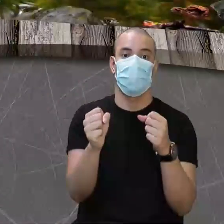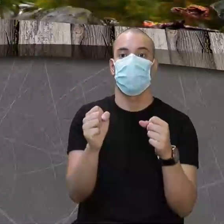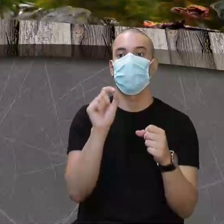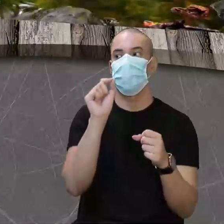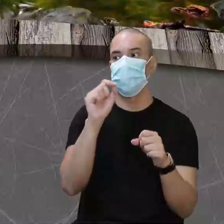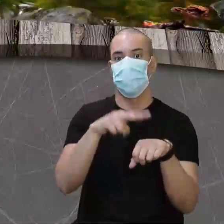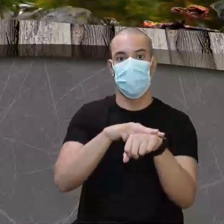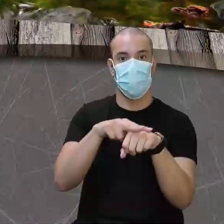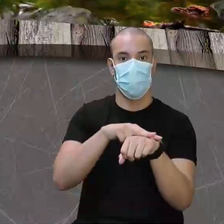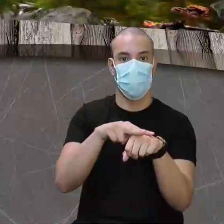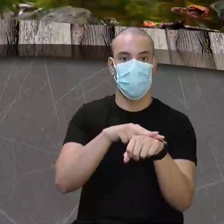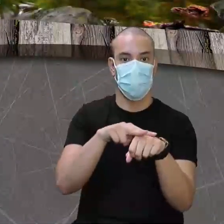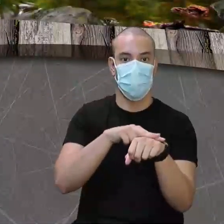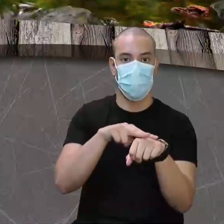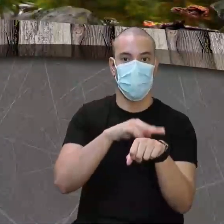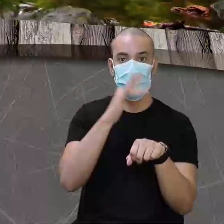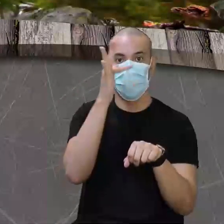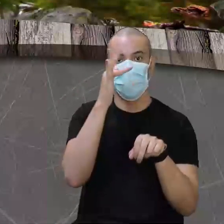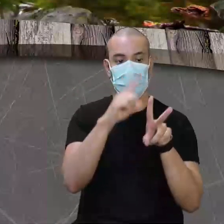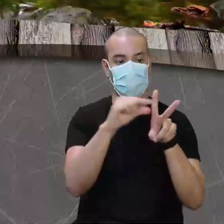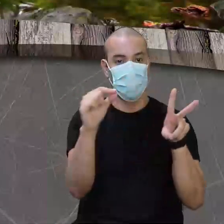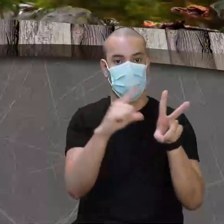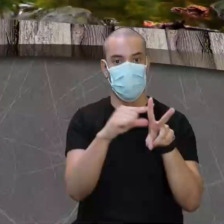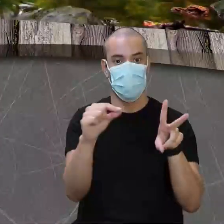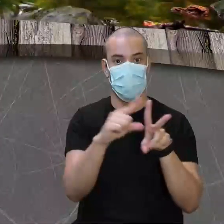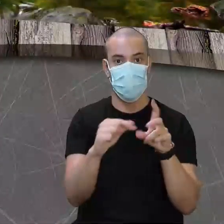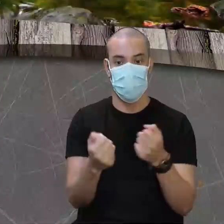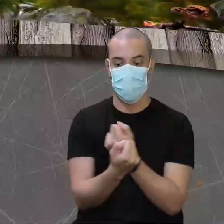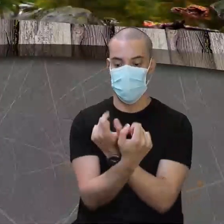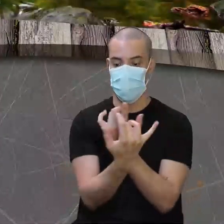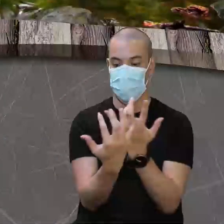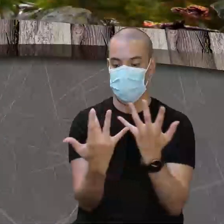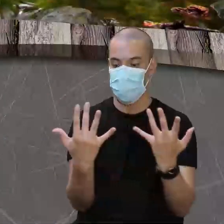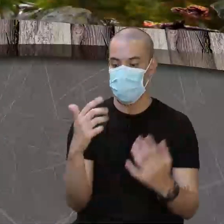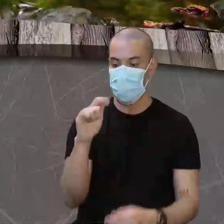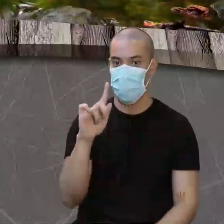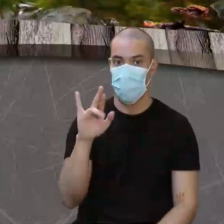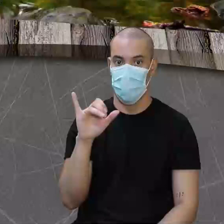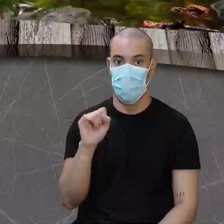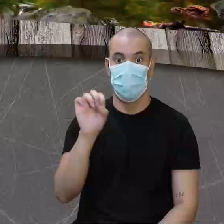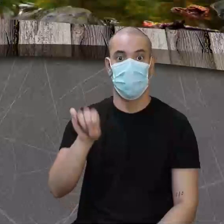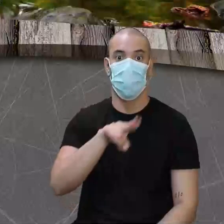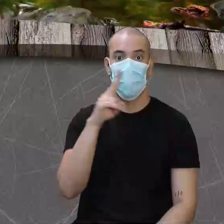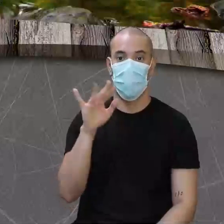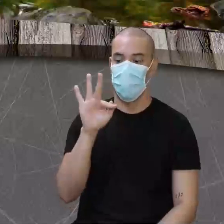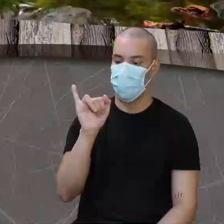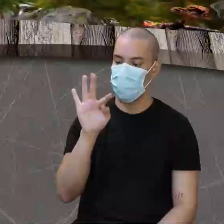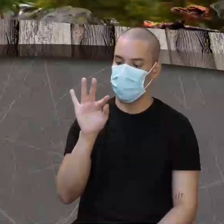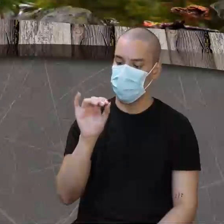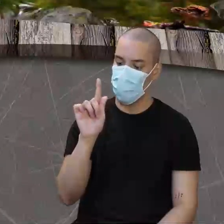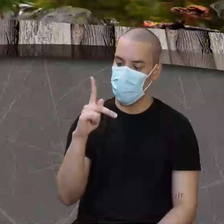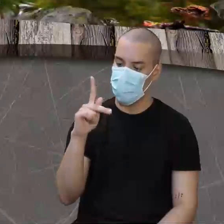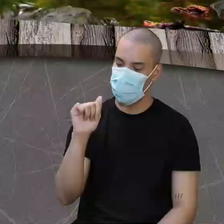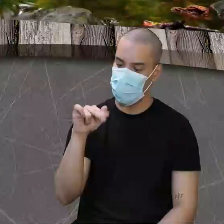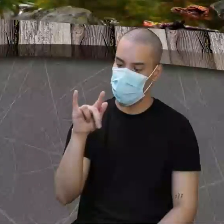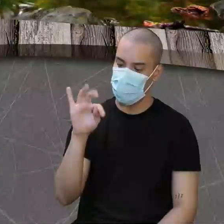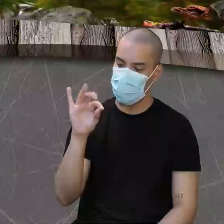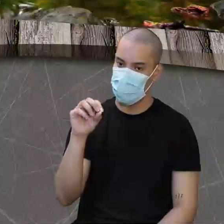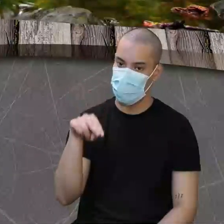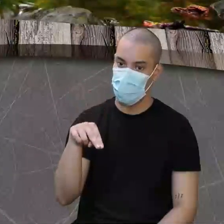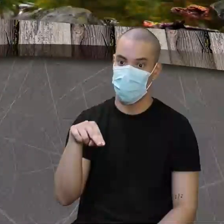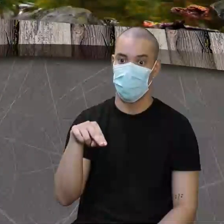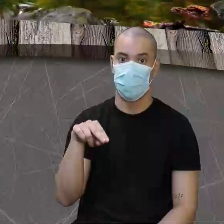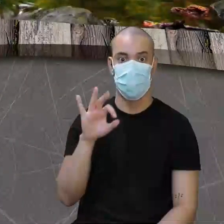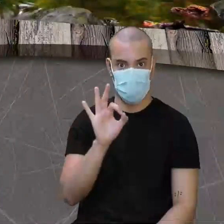vegetais, podem ser algas, podem ser fitoplâncton, perfeito? Ou